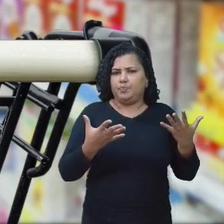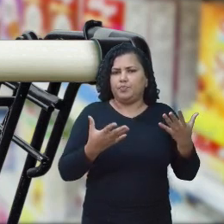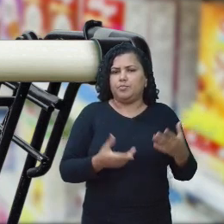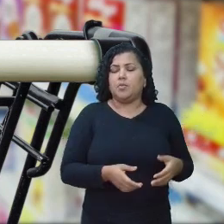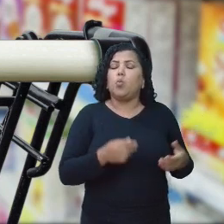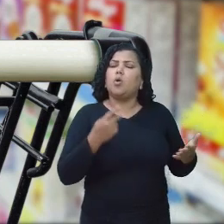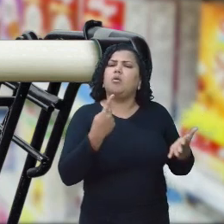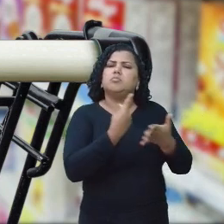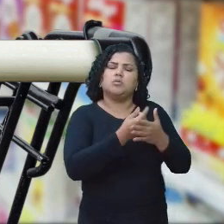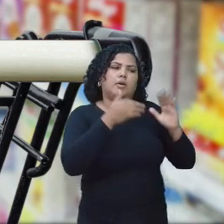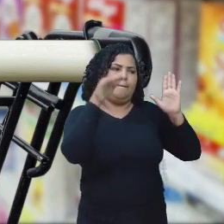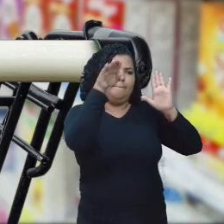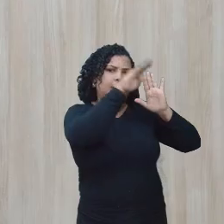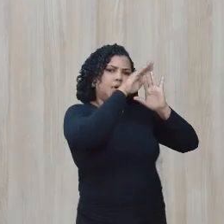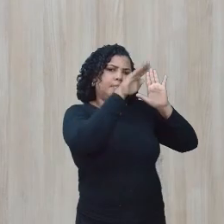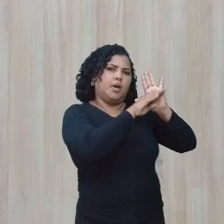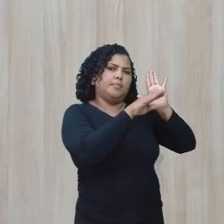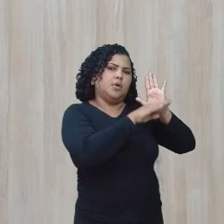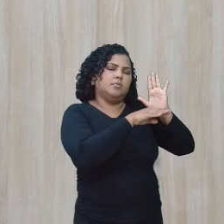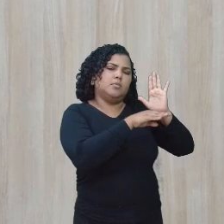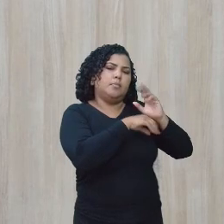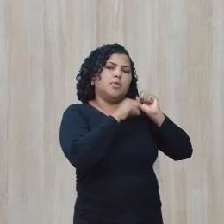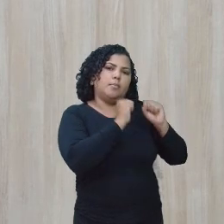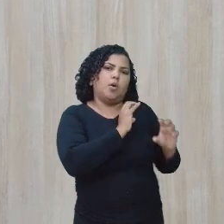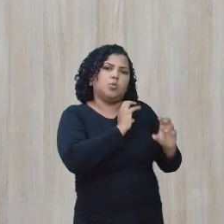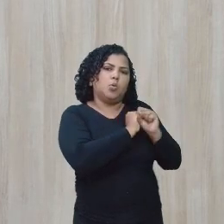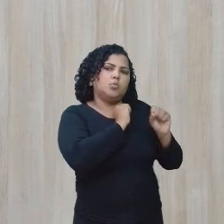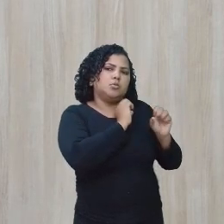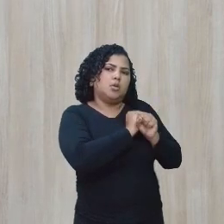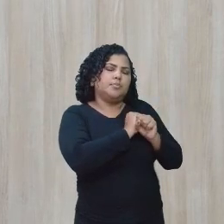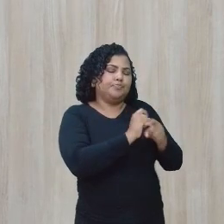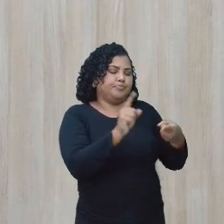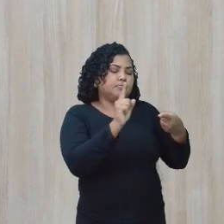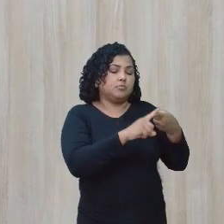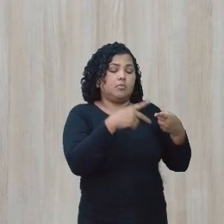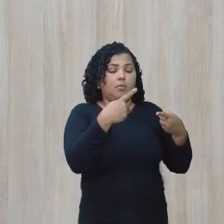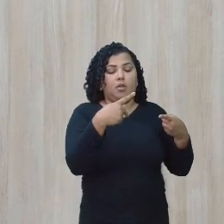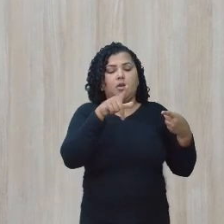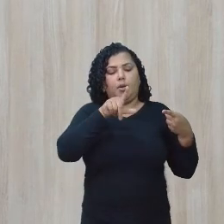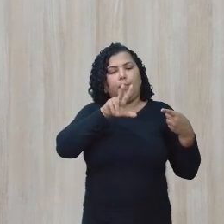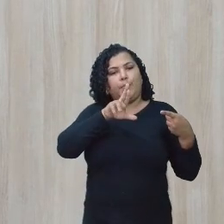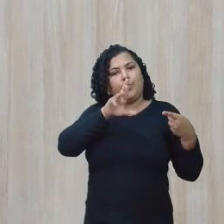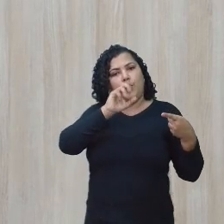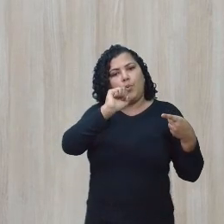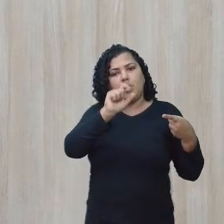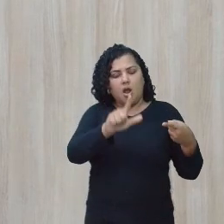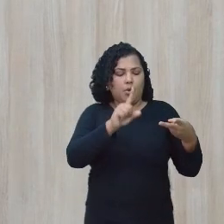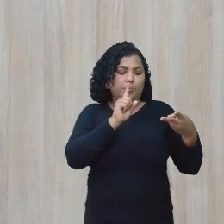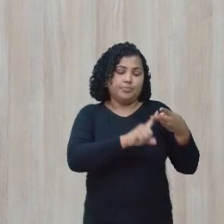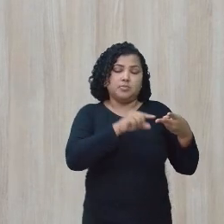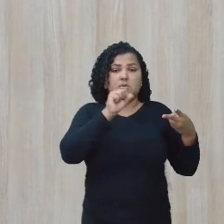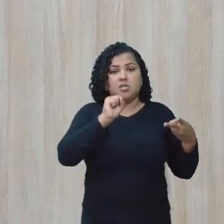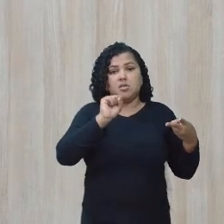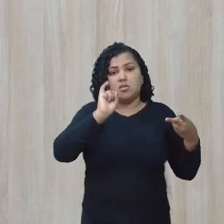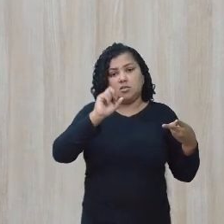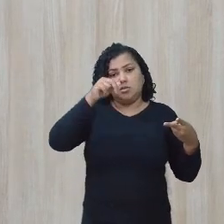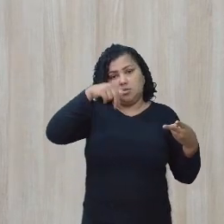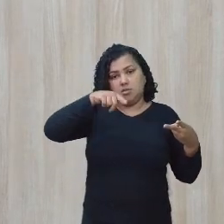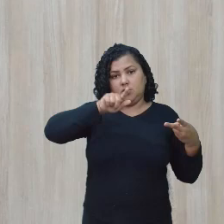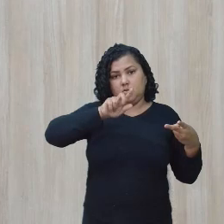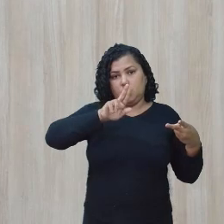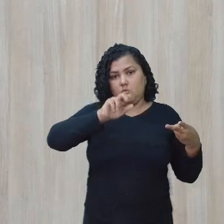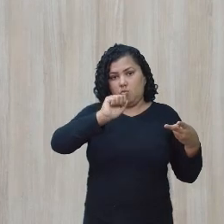esses substantivos contáveis? Plural singular, como já falei. A gente usa números, né? No